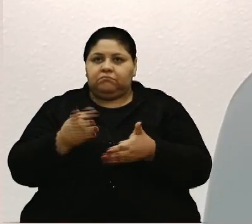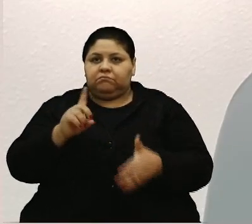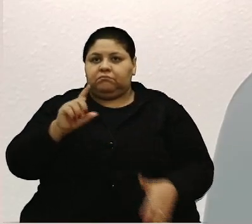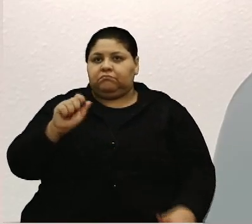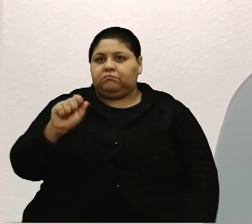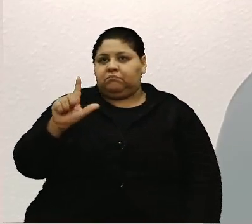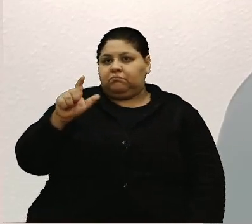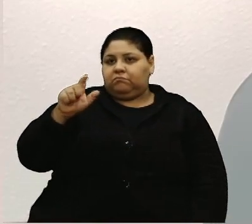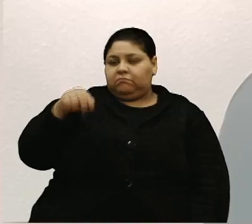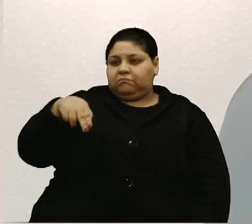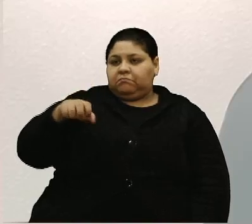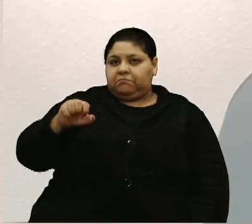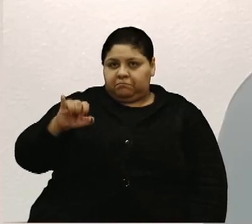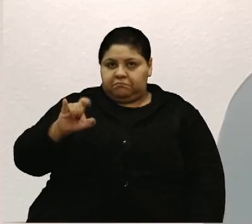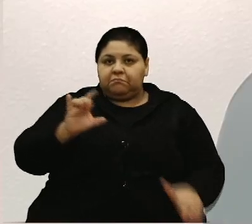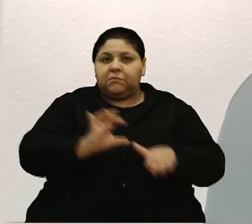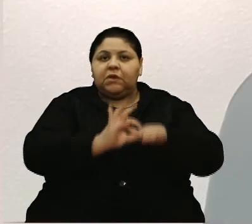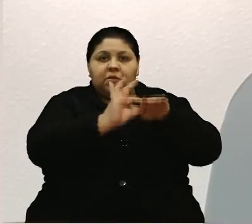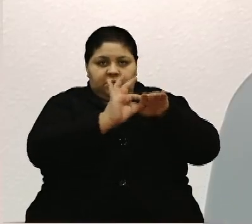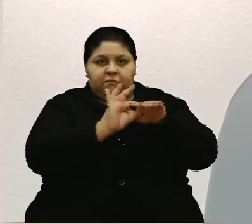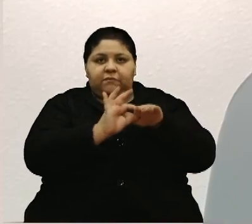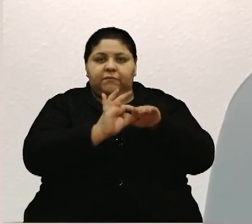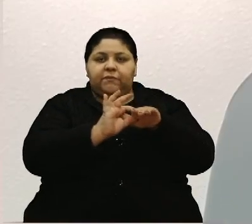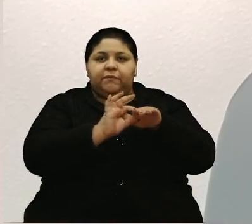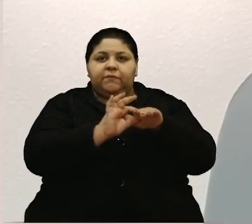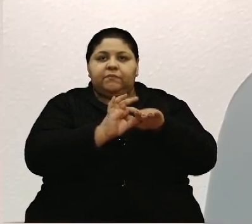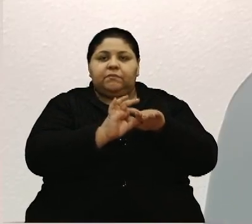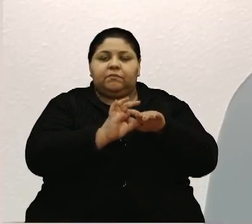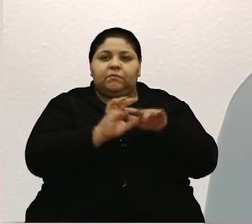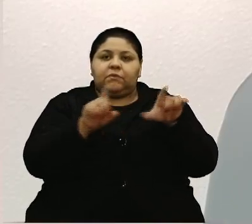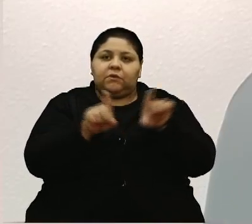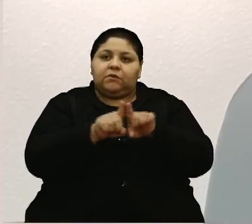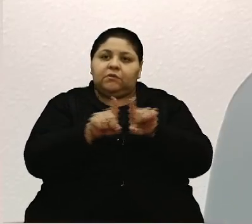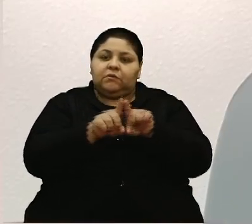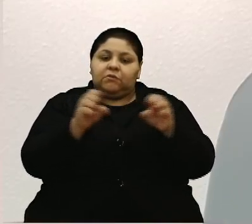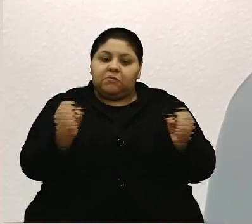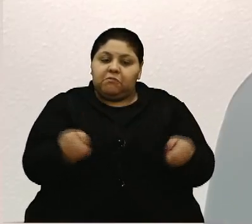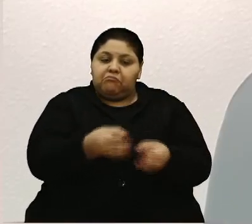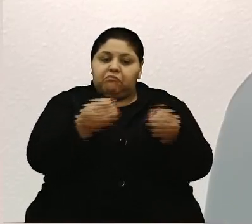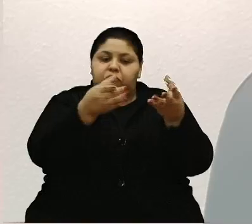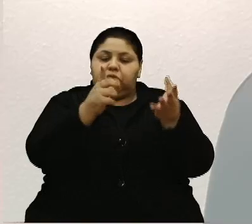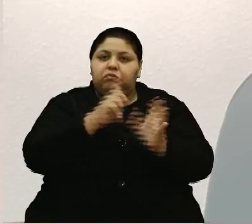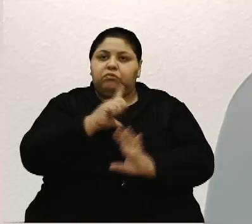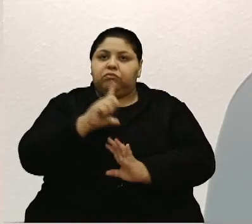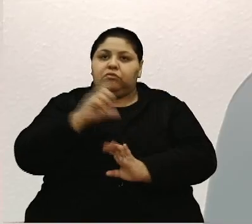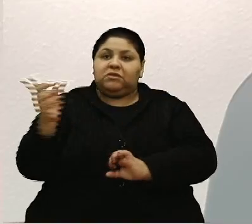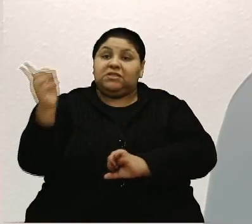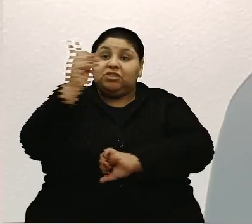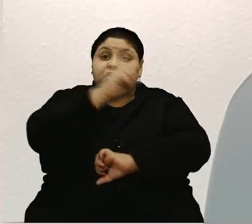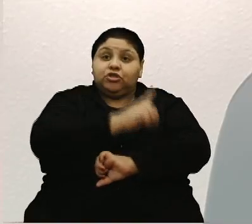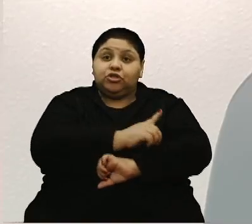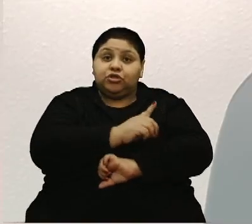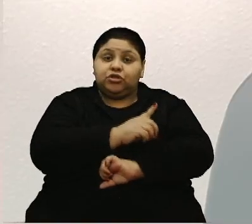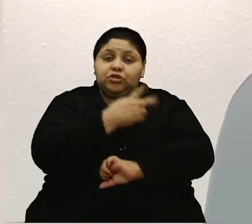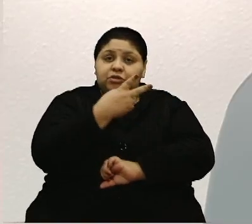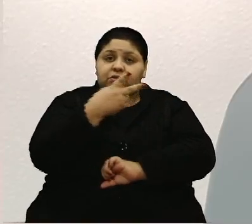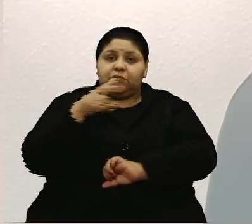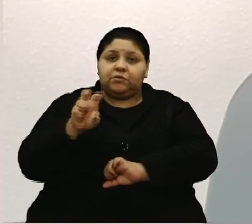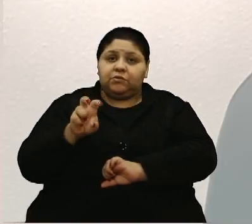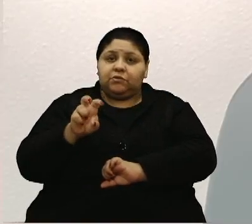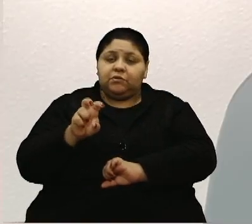Quadros ocupa o cargo. Aduz ainda que este evento possui data exclusiva da